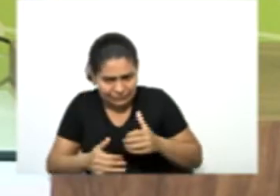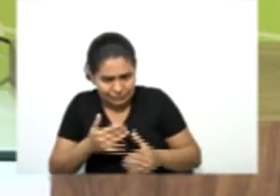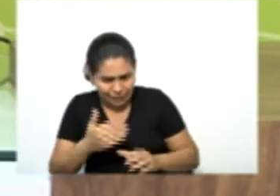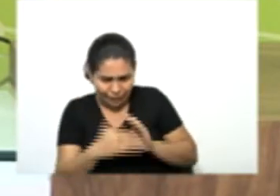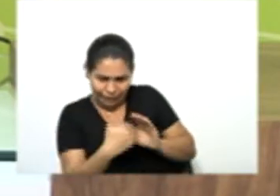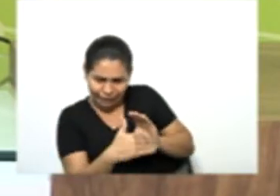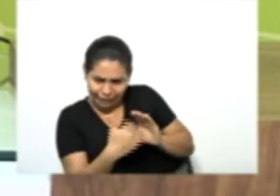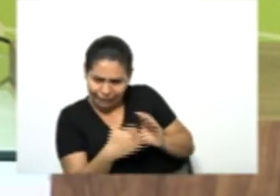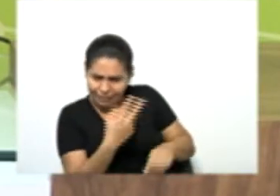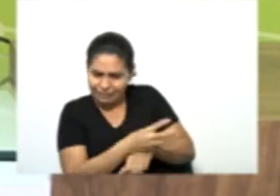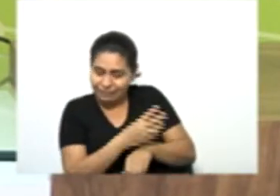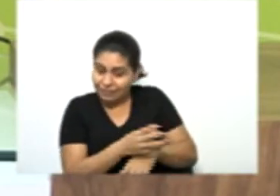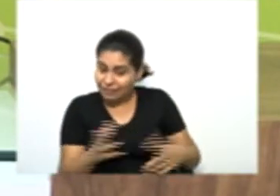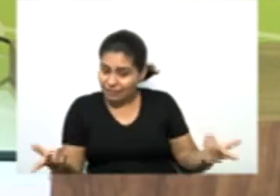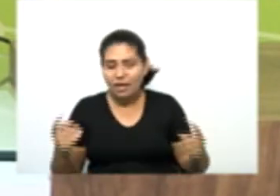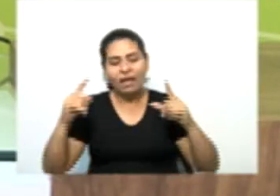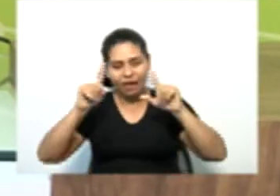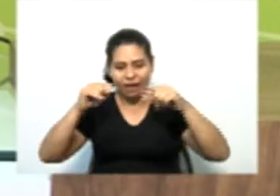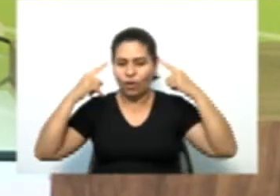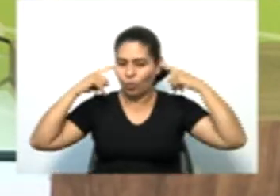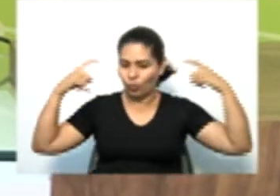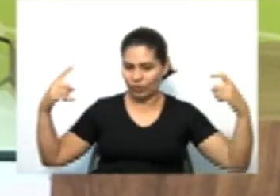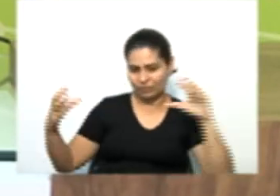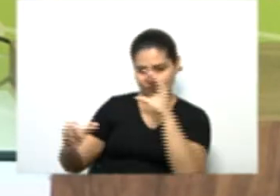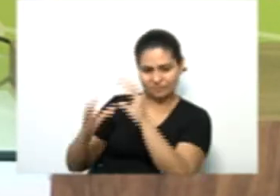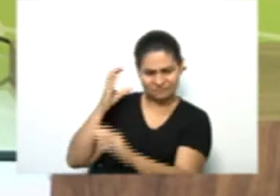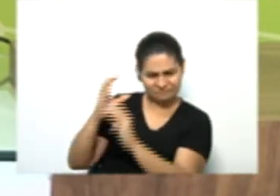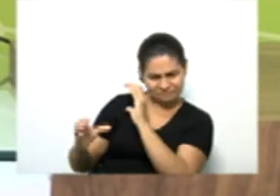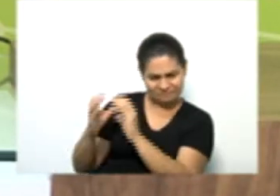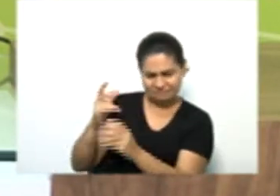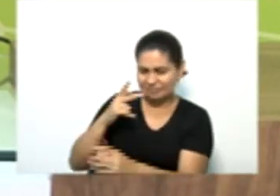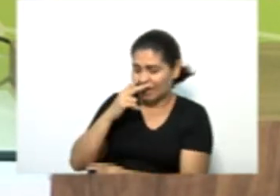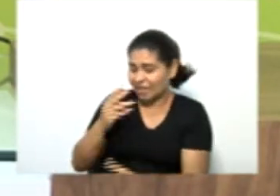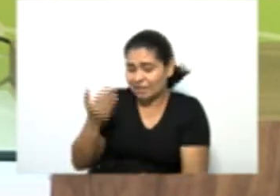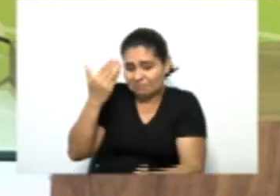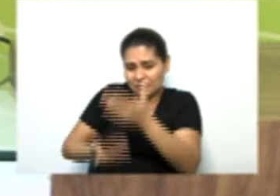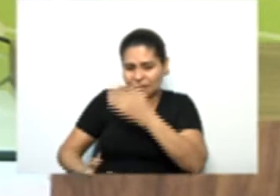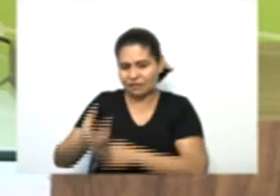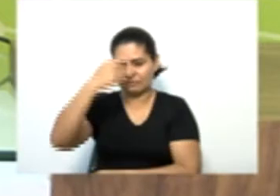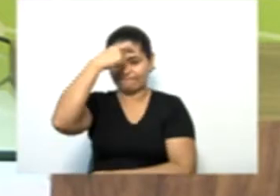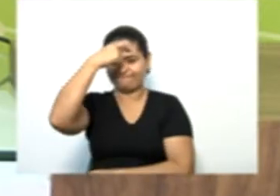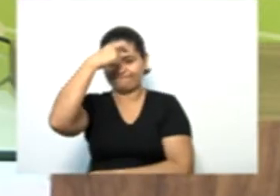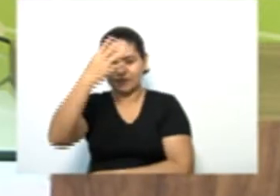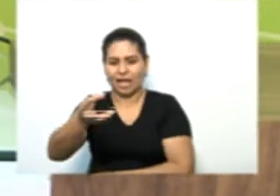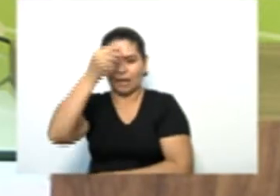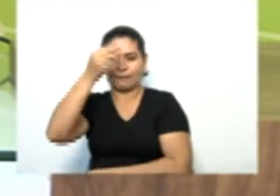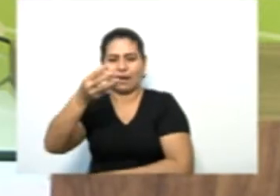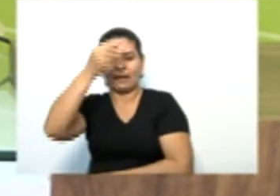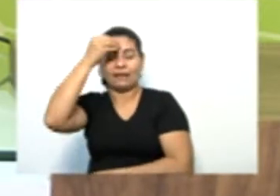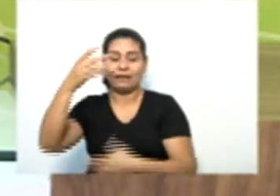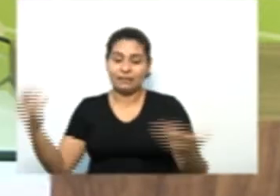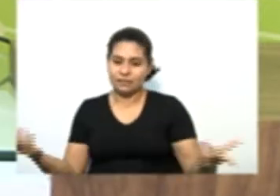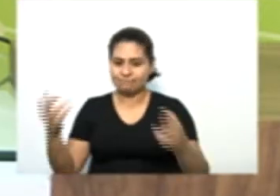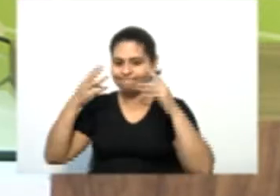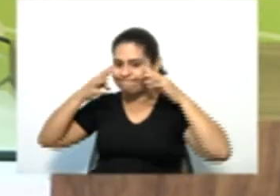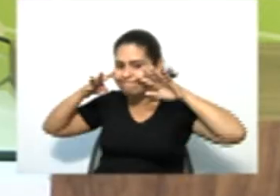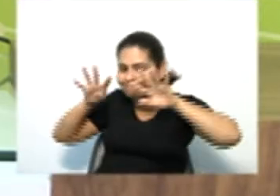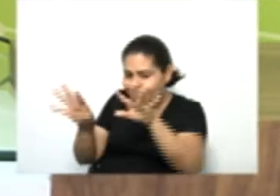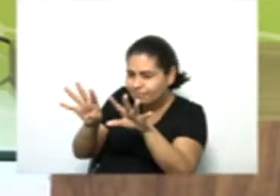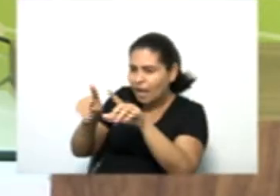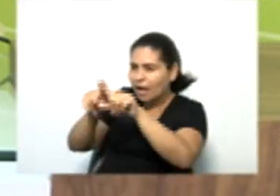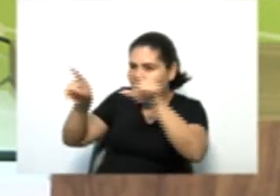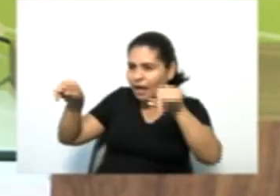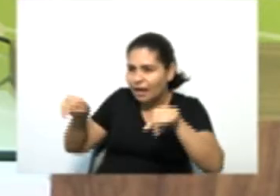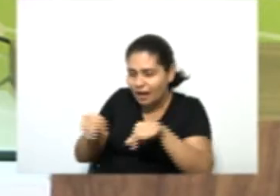É também um ruído na comunicação. E esse ruído pode interferir no conhecimento que vocês poderiam estar adquirindo. Então, atenção na aula, vamos